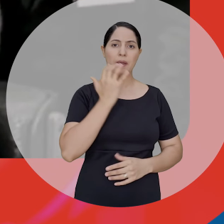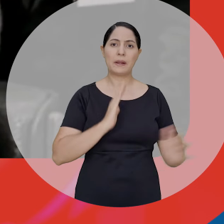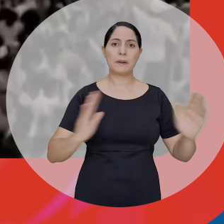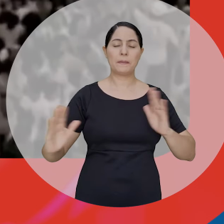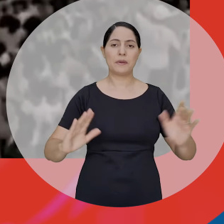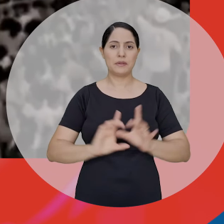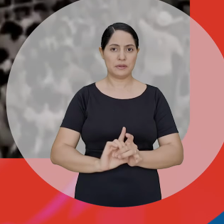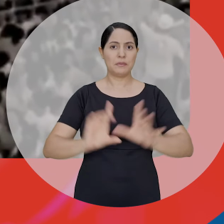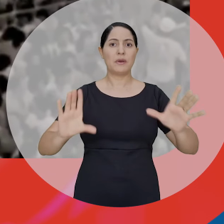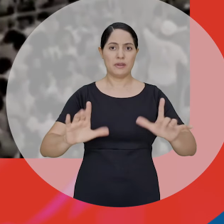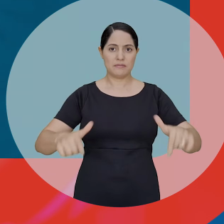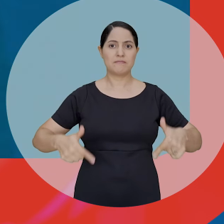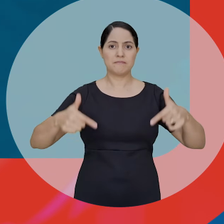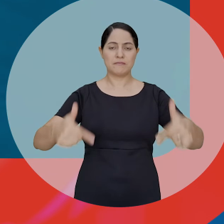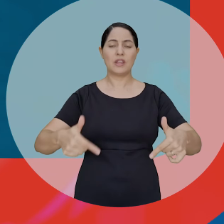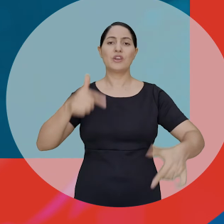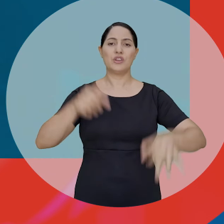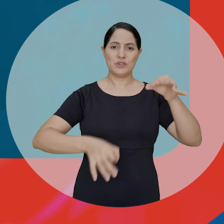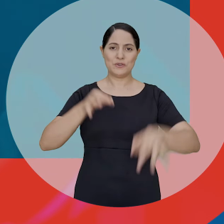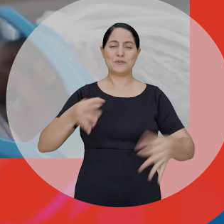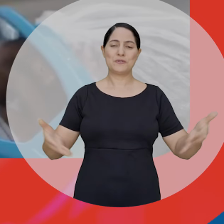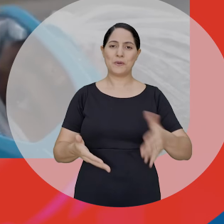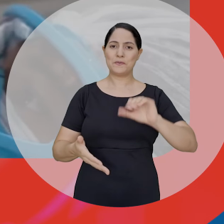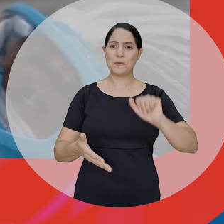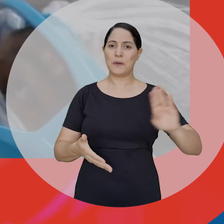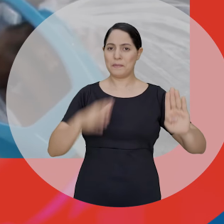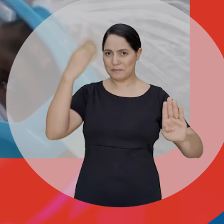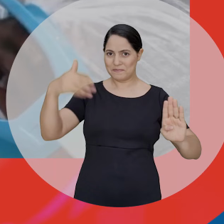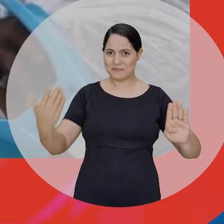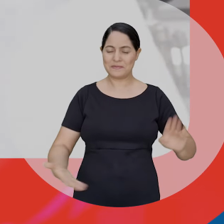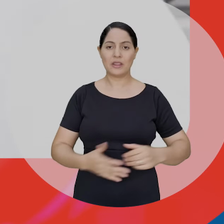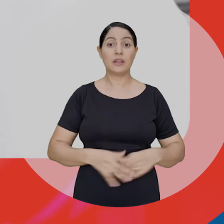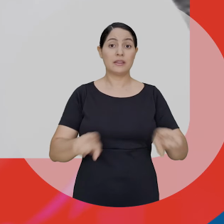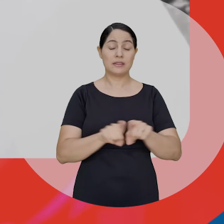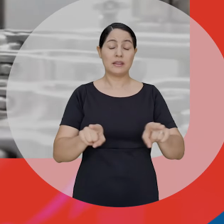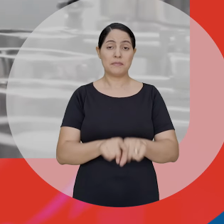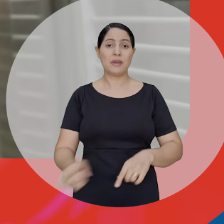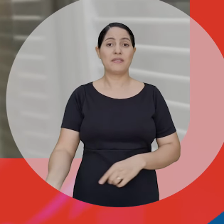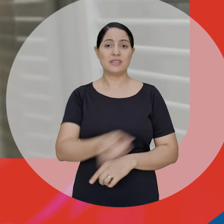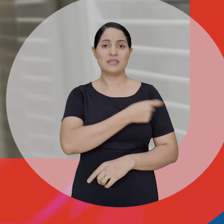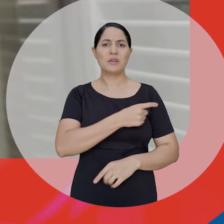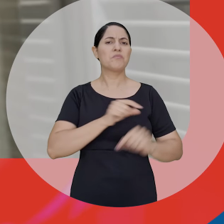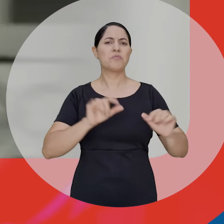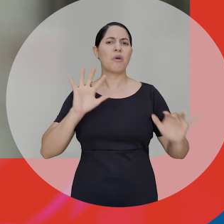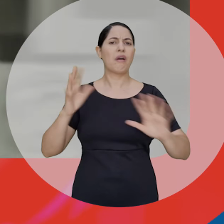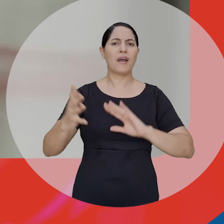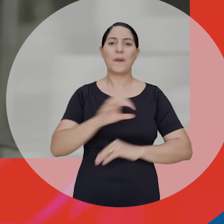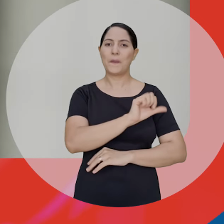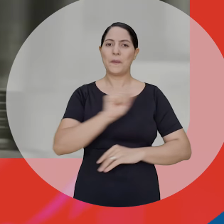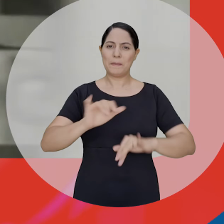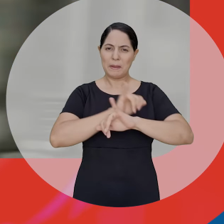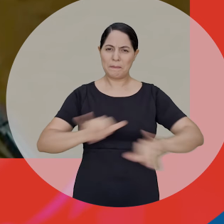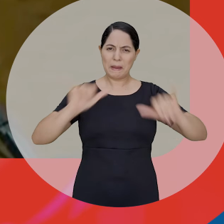redemocratização e recebeu uma justa homenagem da OAB Nacional. Vacinação. A OAB promove a maior campanha da